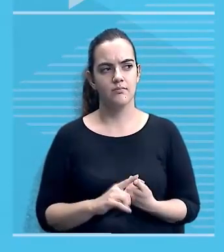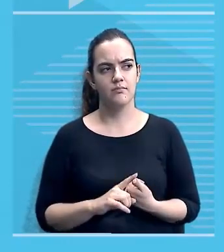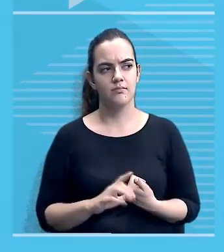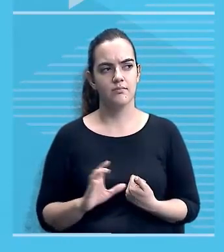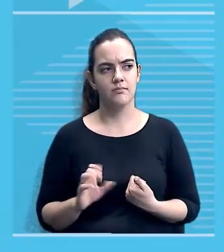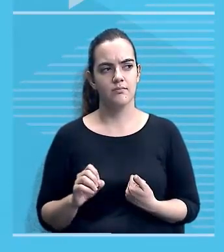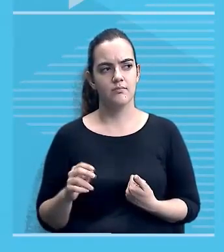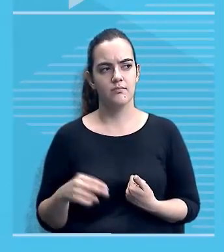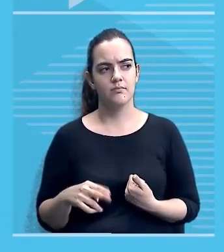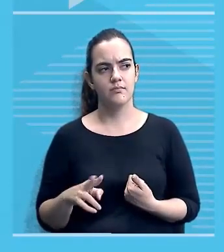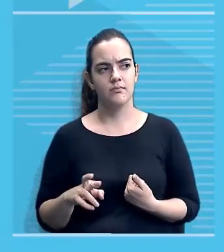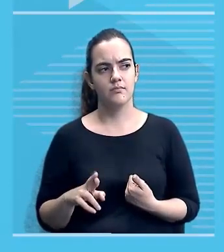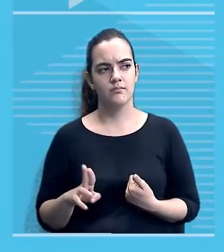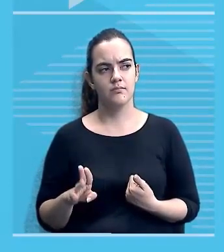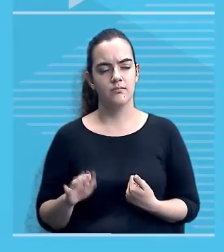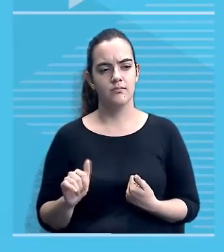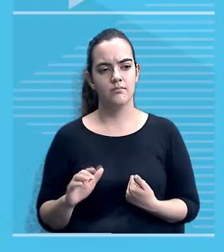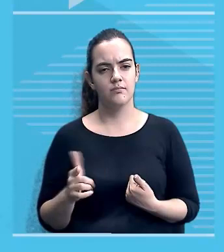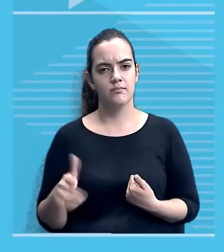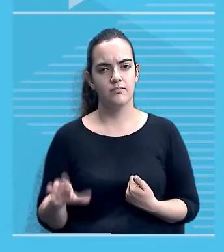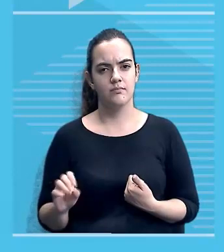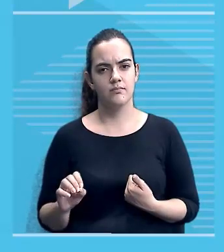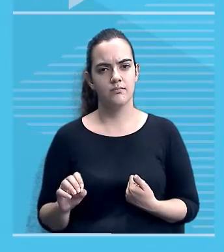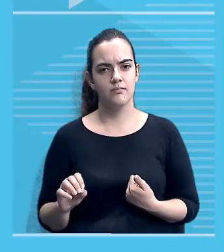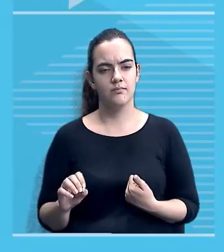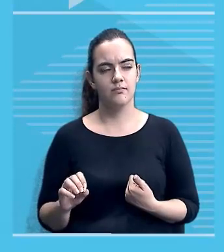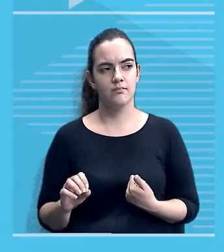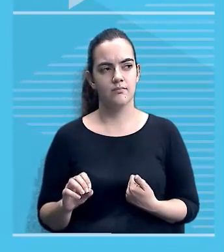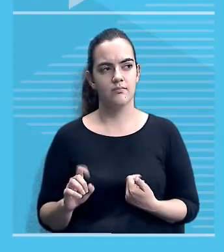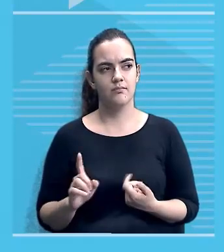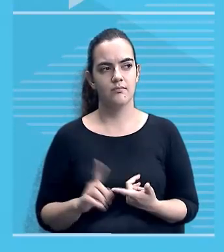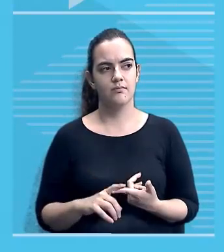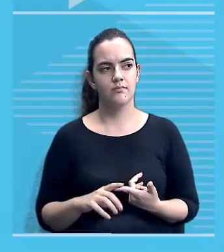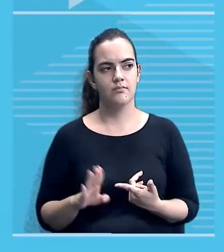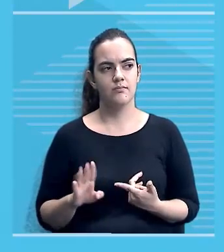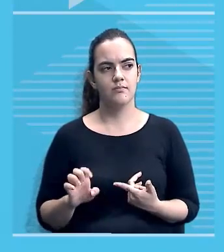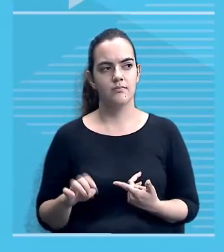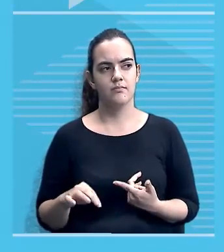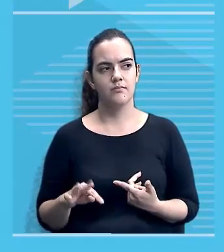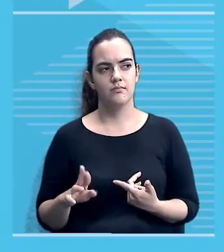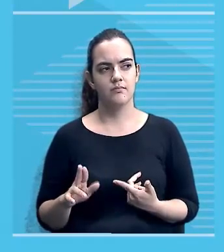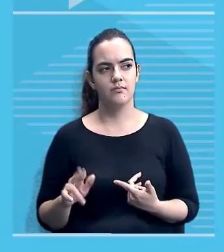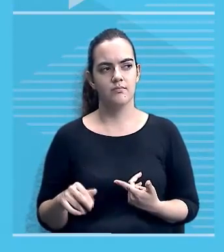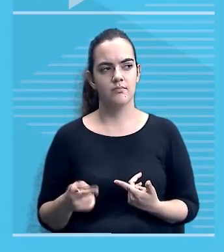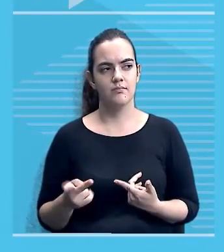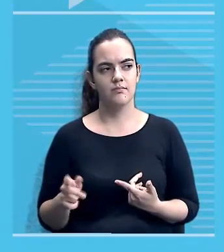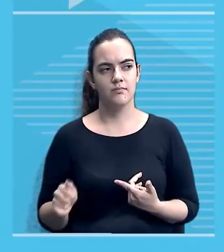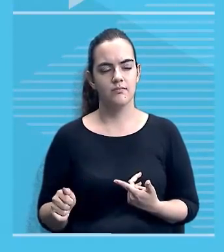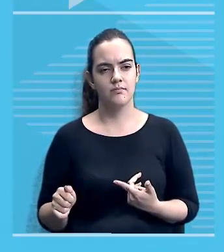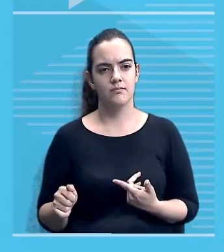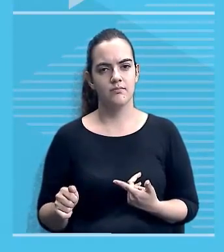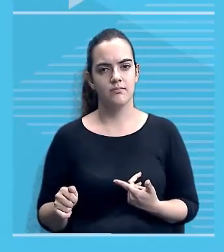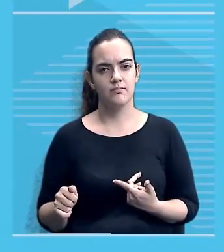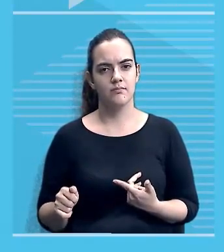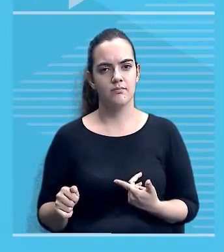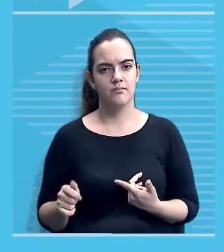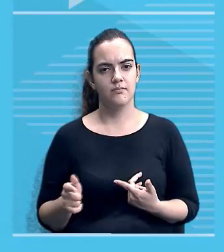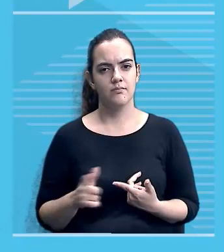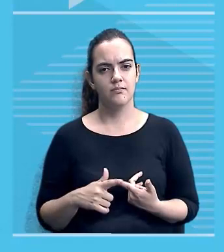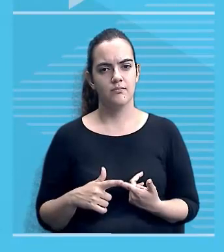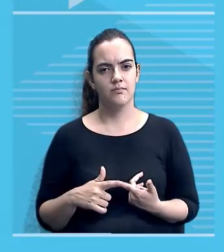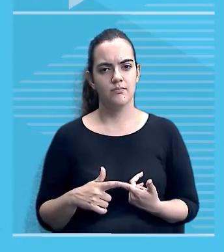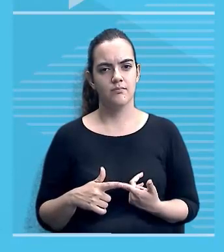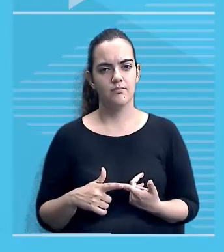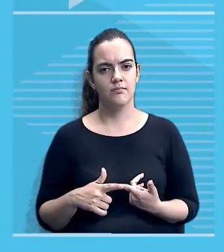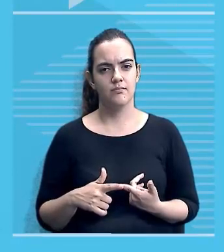dos nossos amigos né os nossos queridos alunos aí Betânia Bom Jesus jeromenia São Francisco e São João do Arraial São